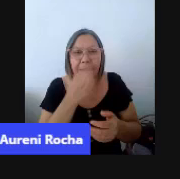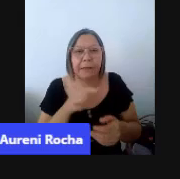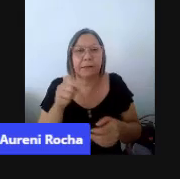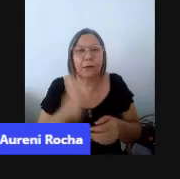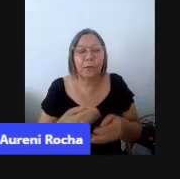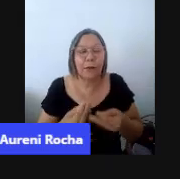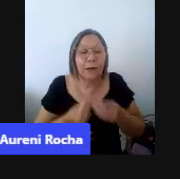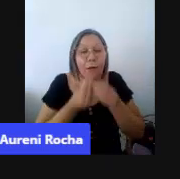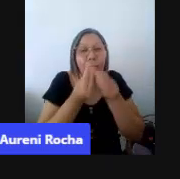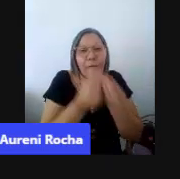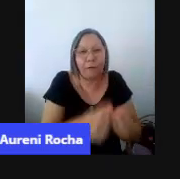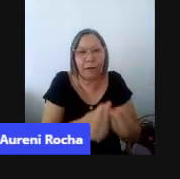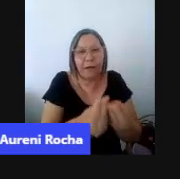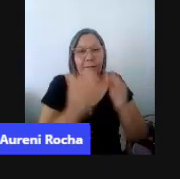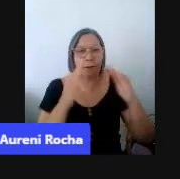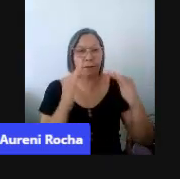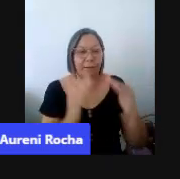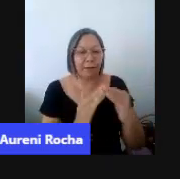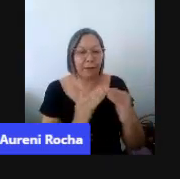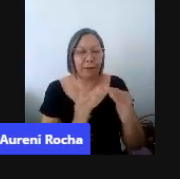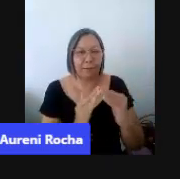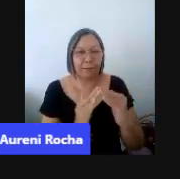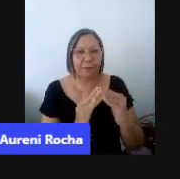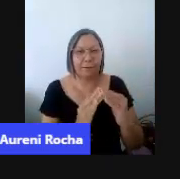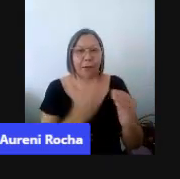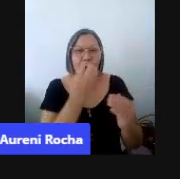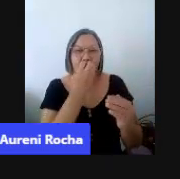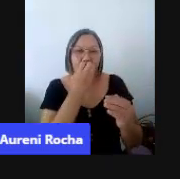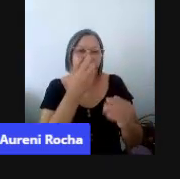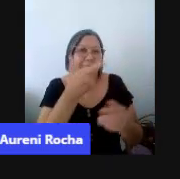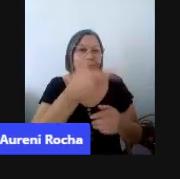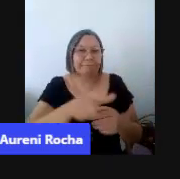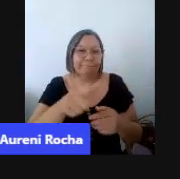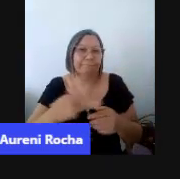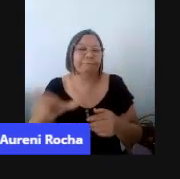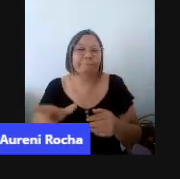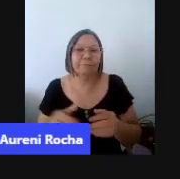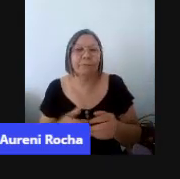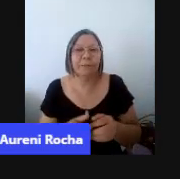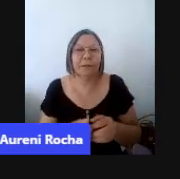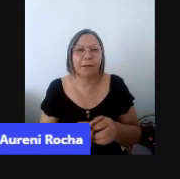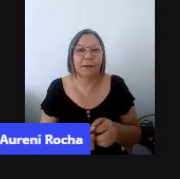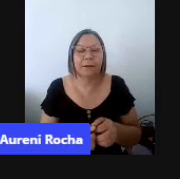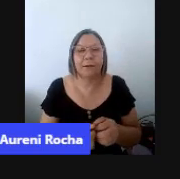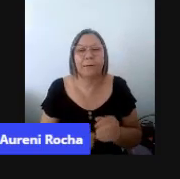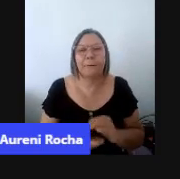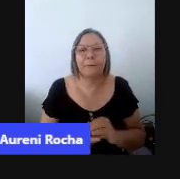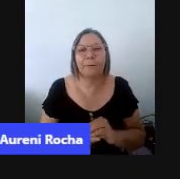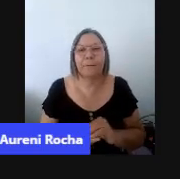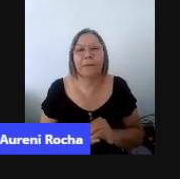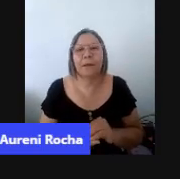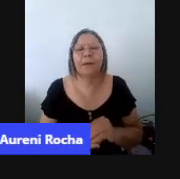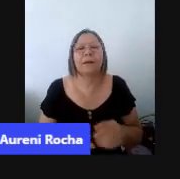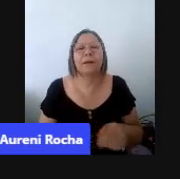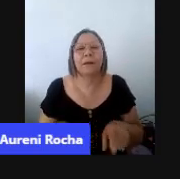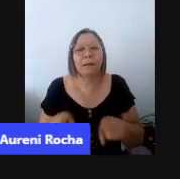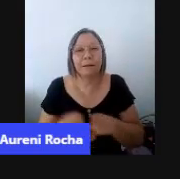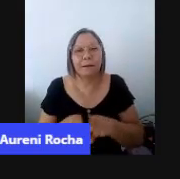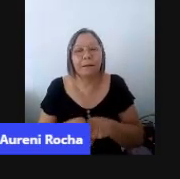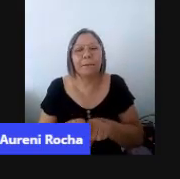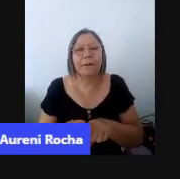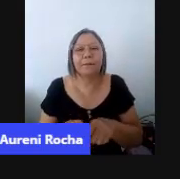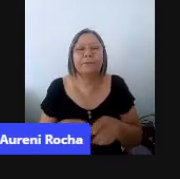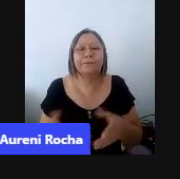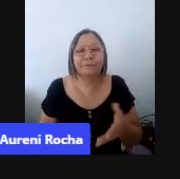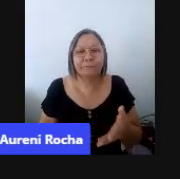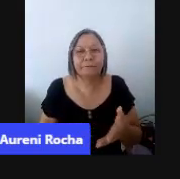outros. E isso eu achei absolutamente fascinante e bem relevante para a nossa biodiversidade, né?